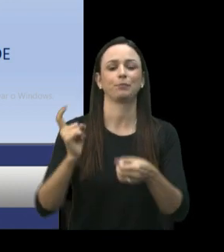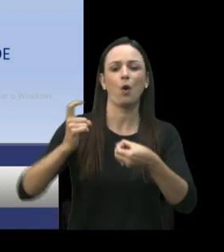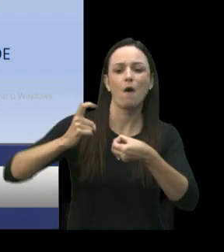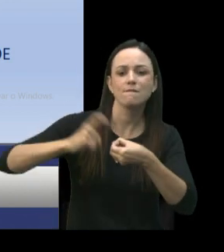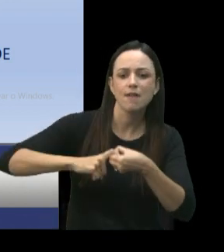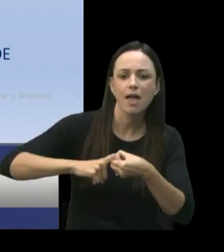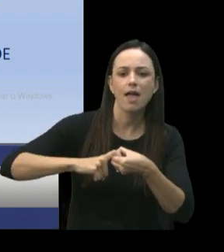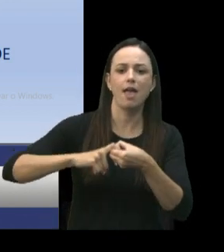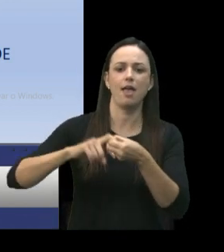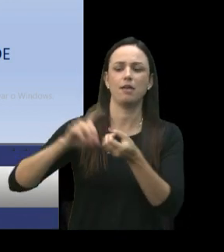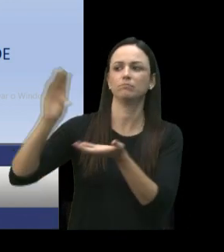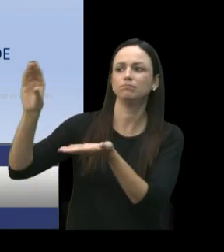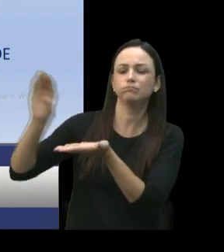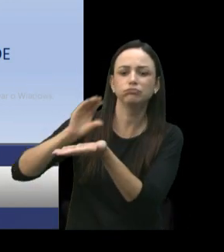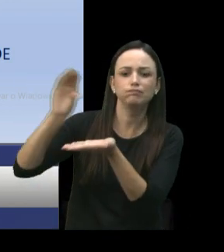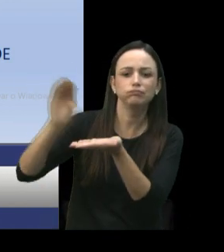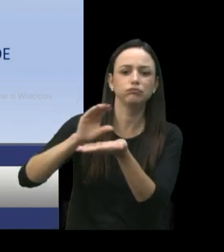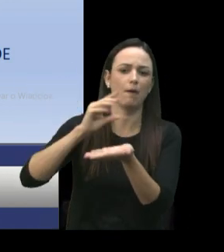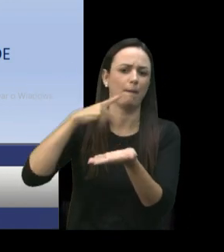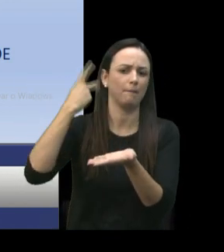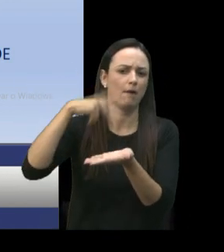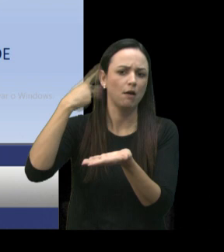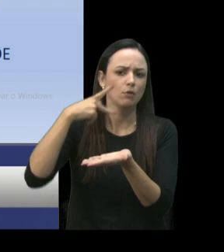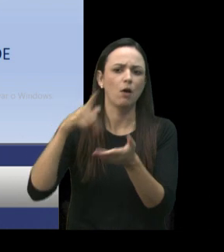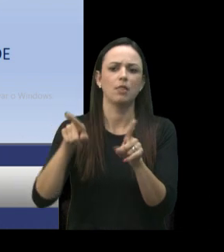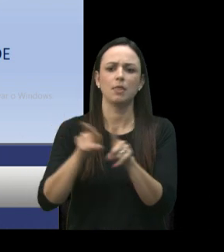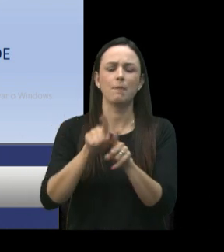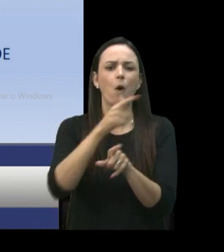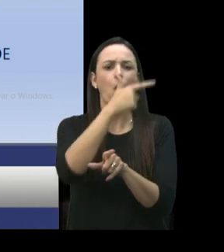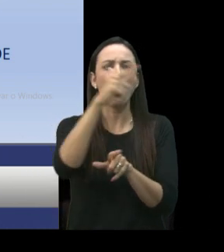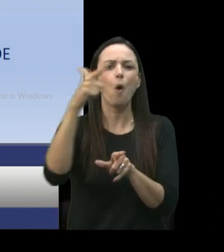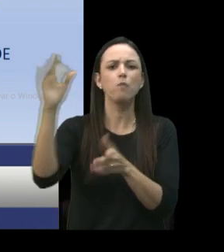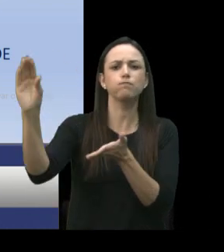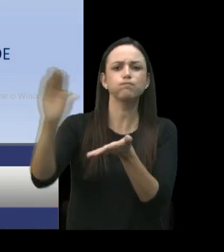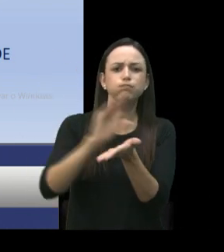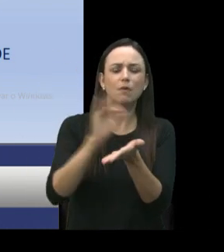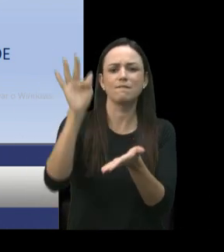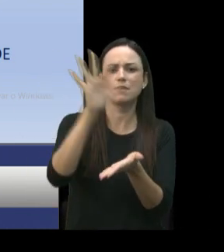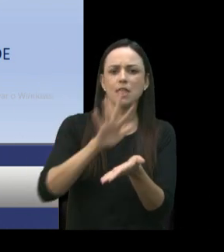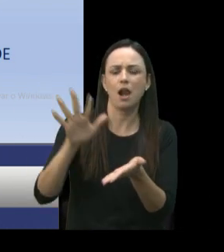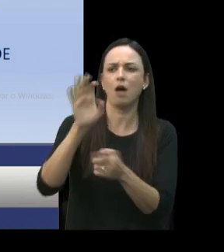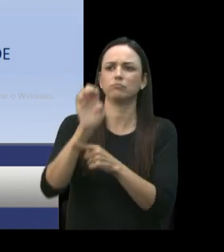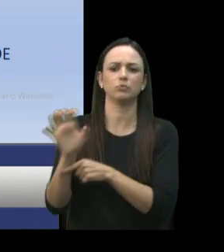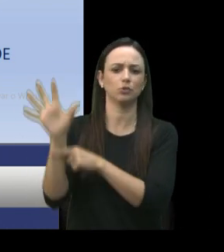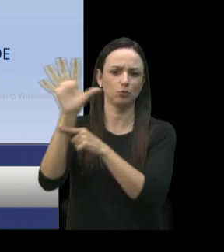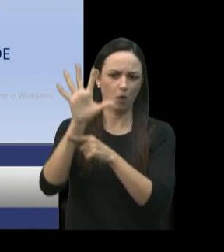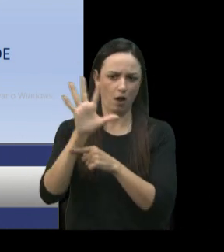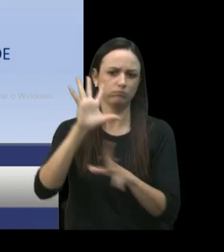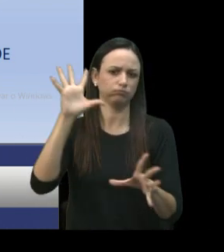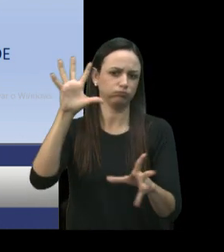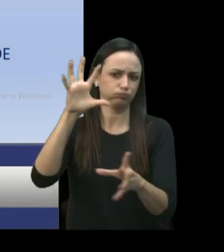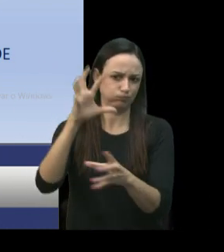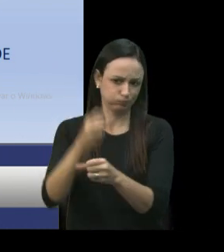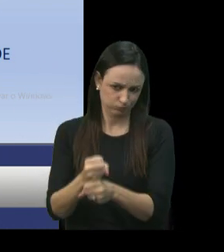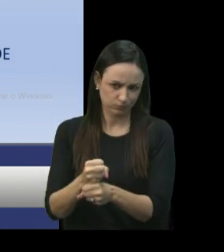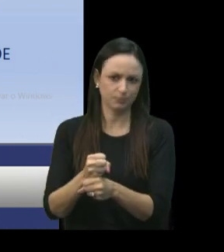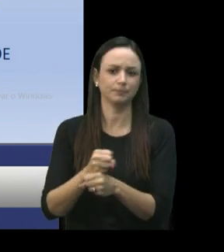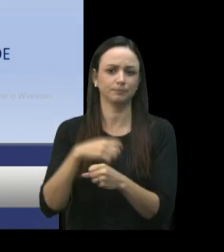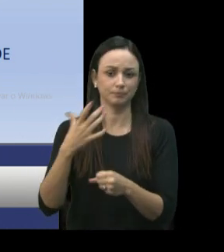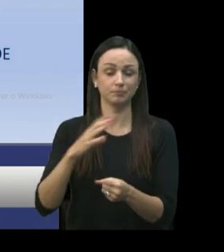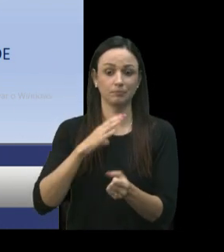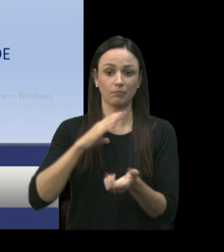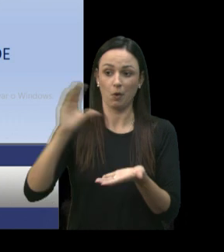emendas parlamentares e outras fontes estaduais e federais que nós temos. Então, nós estimamos a